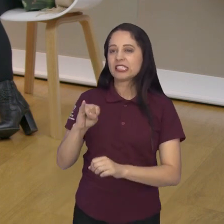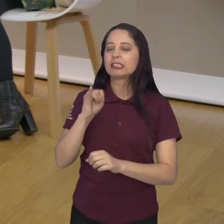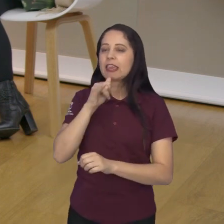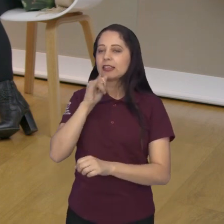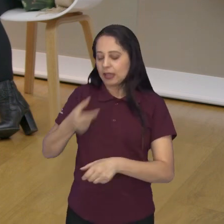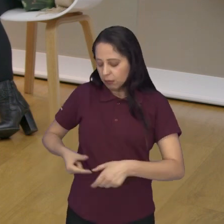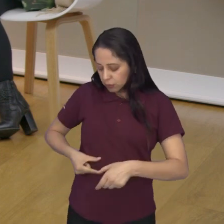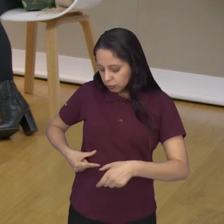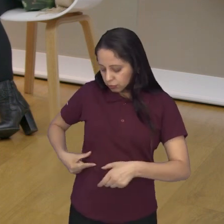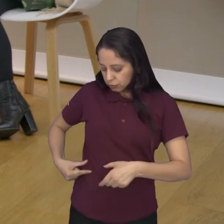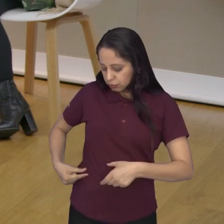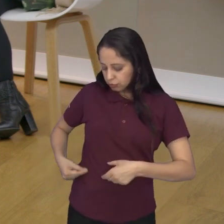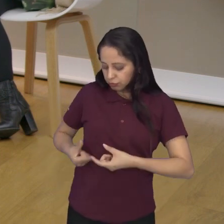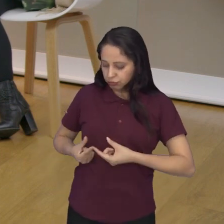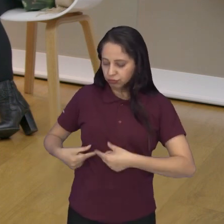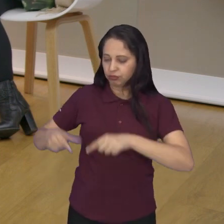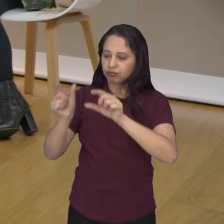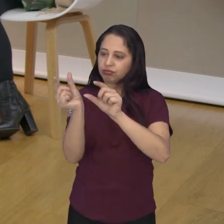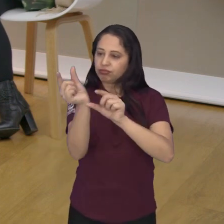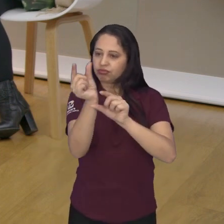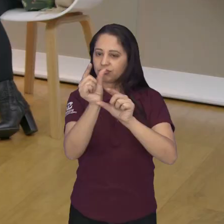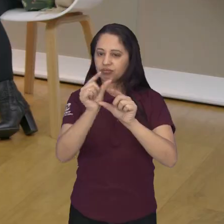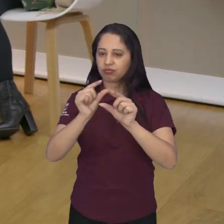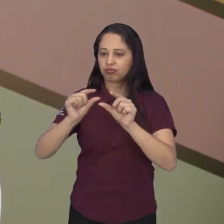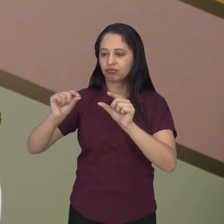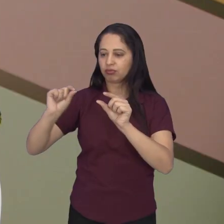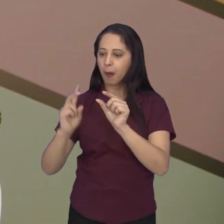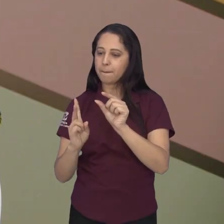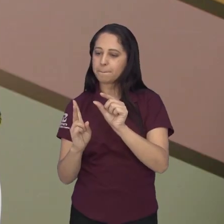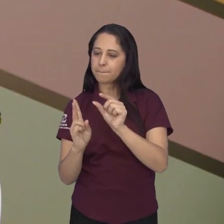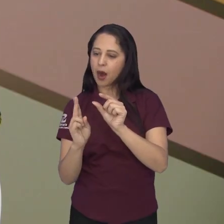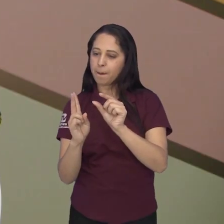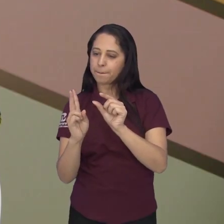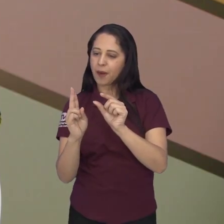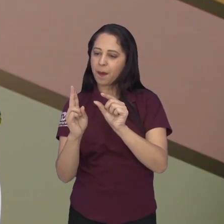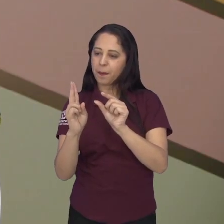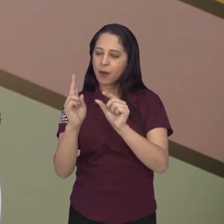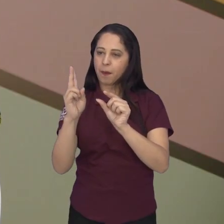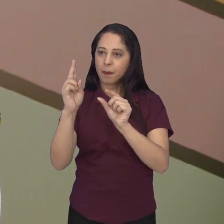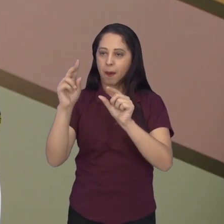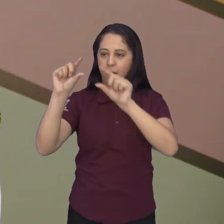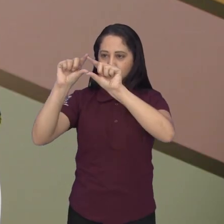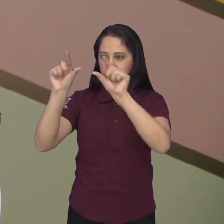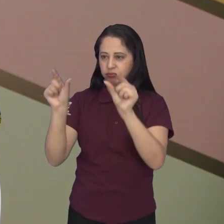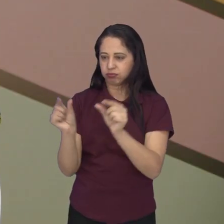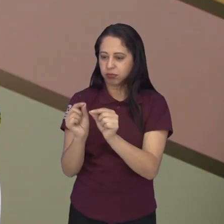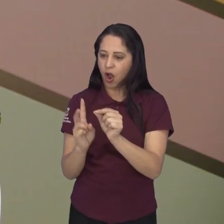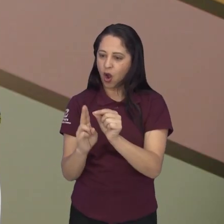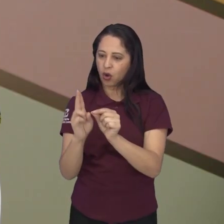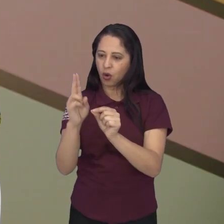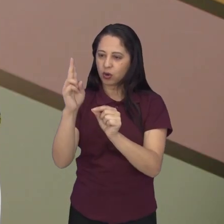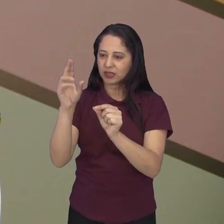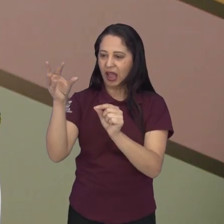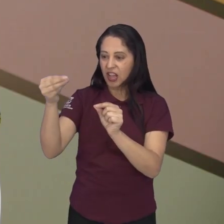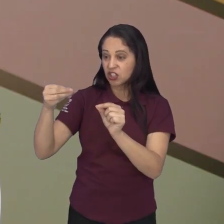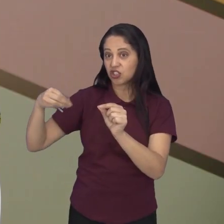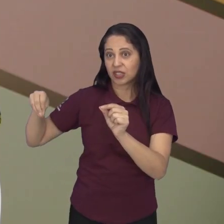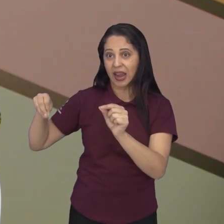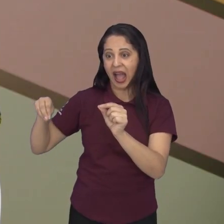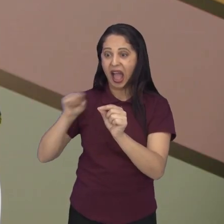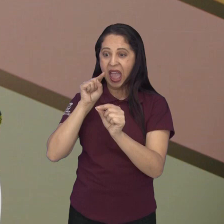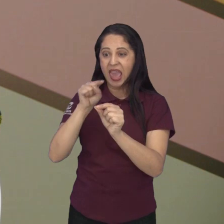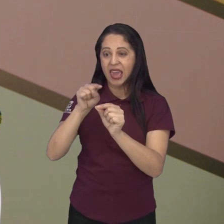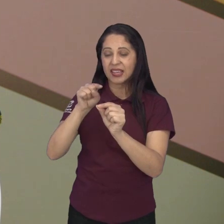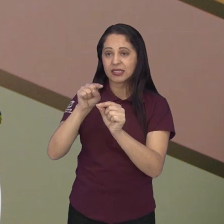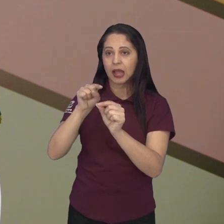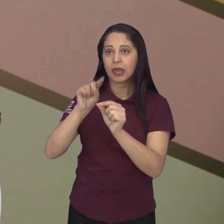recupera a função, mas esse regenerar que a gente fala, toda vez que o fígado é agredido, ele inflama, ele cicatriza, essa cicatriz gera fibrose,